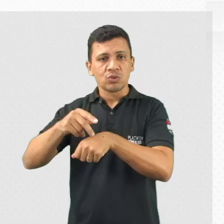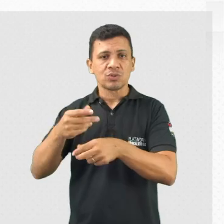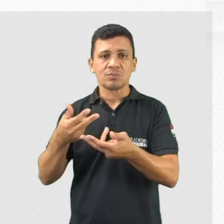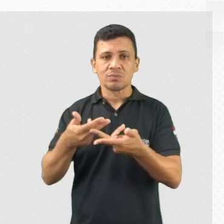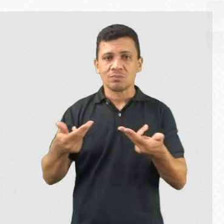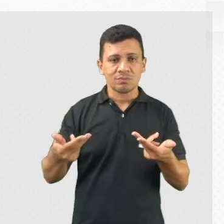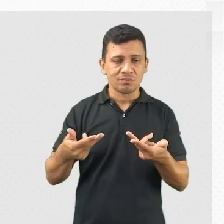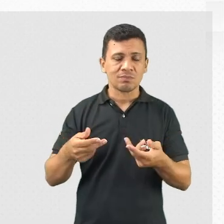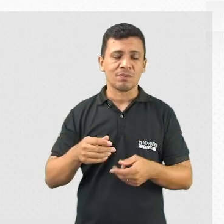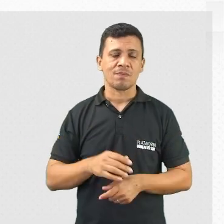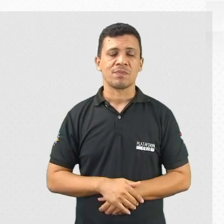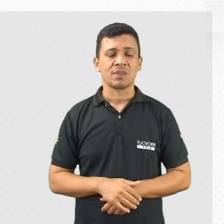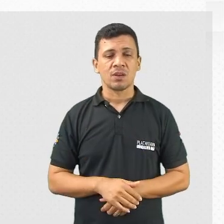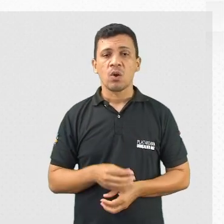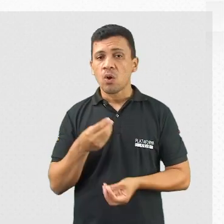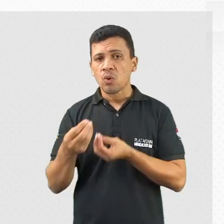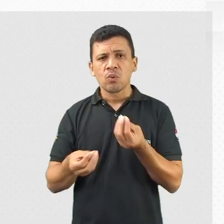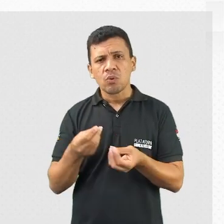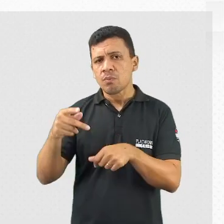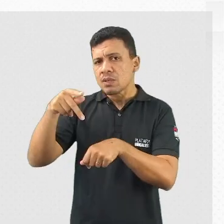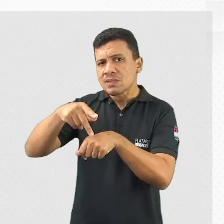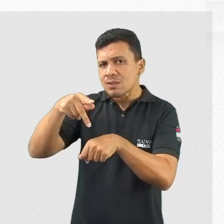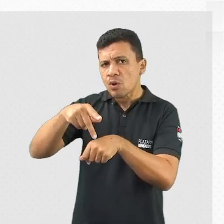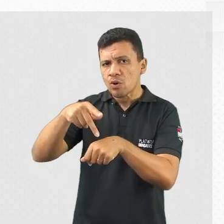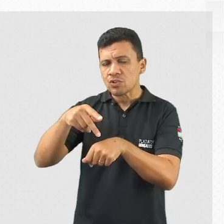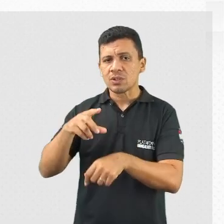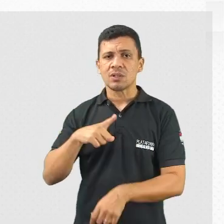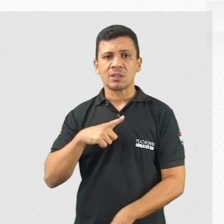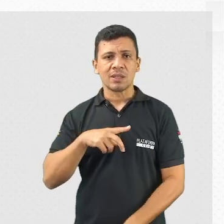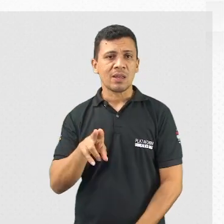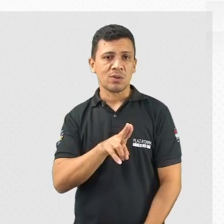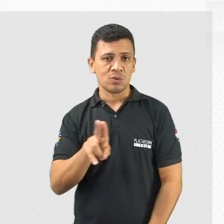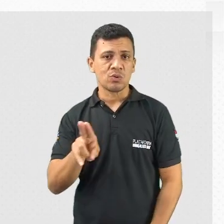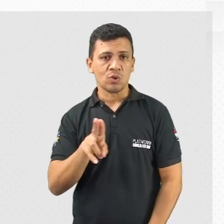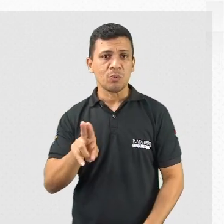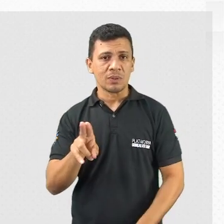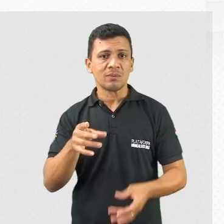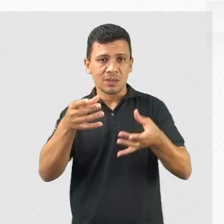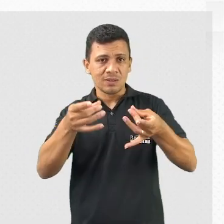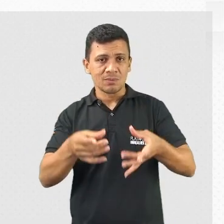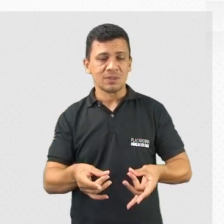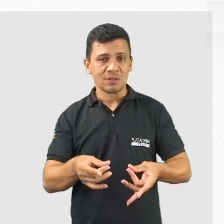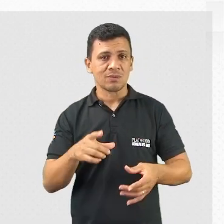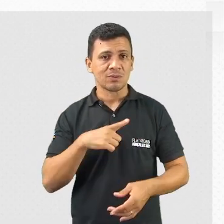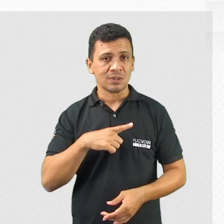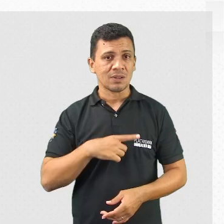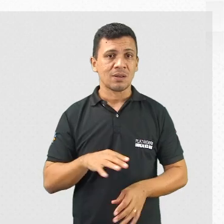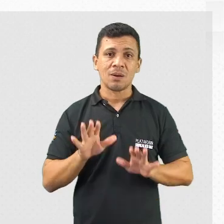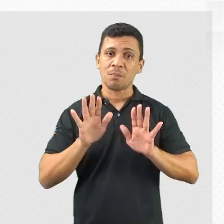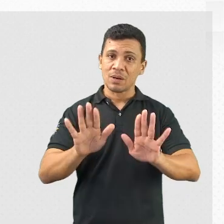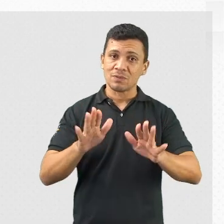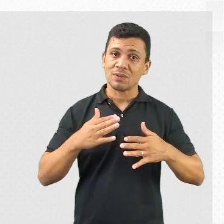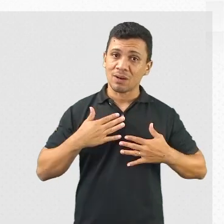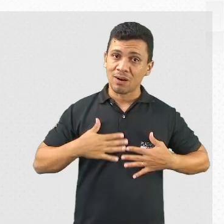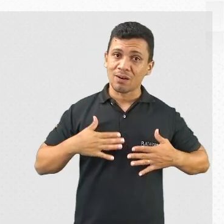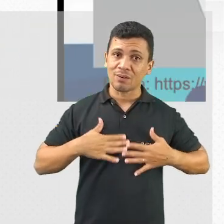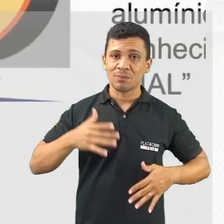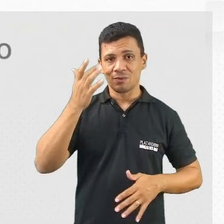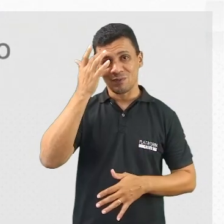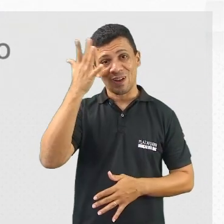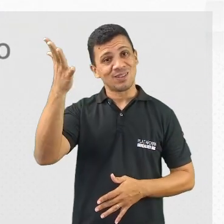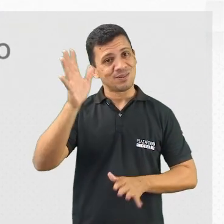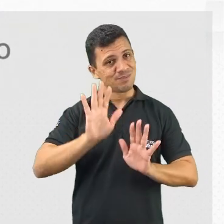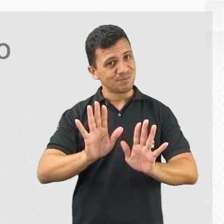quantidade. E essas rochas, inclusive, vão dar nomes específicos a essas camadas. Mas fica tranquilo que é muito facinho, tá?